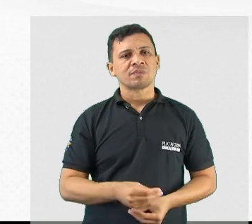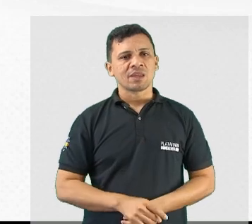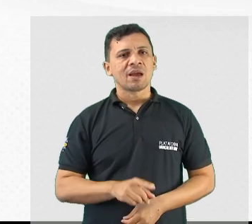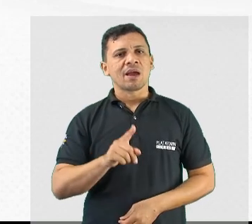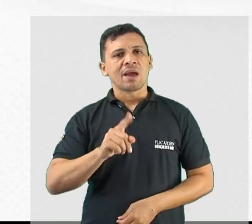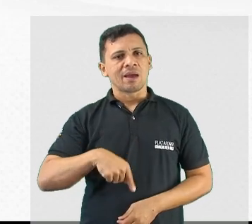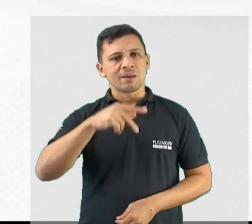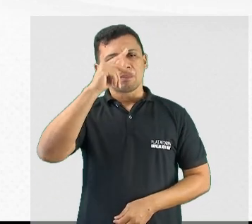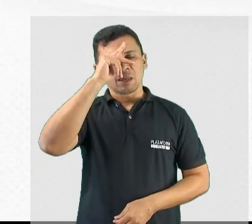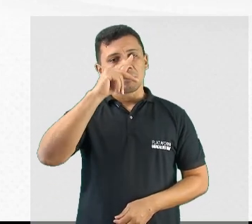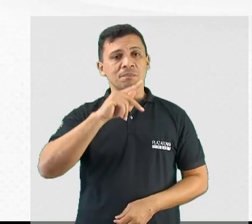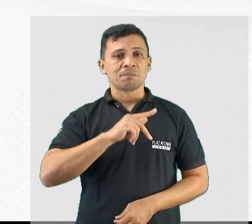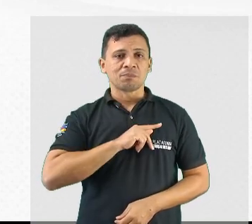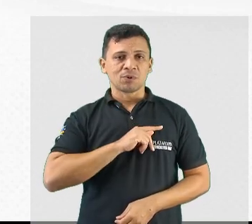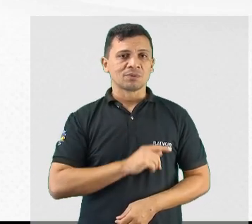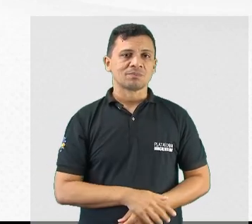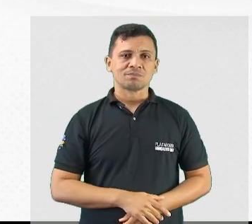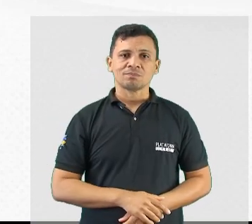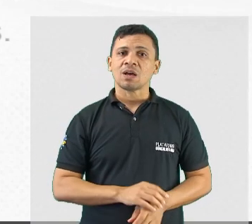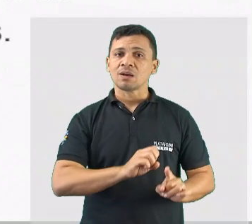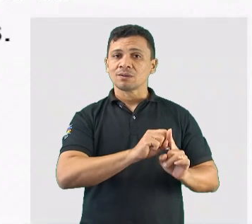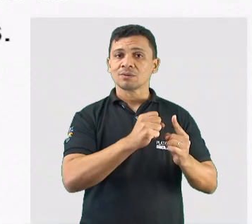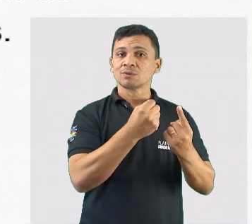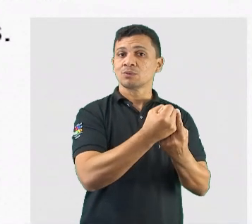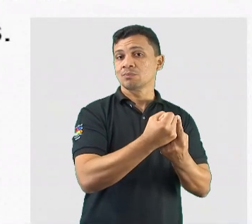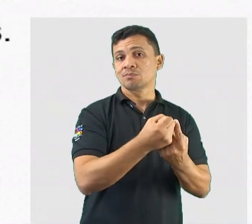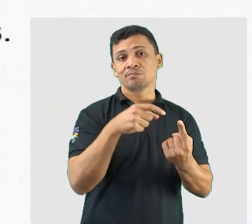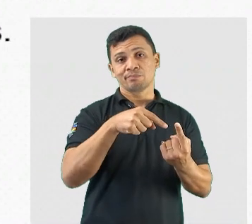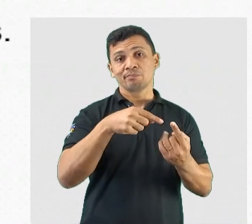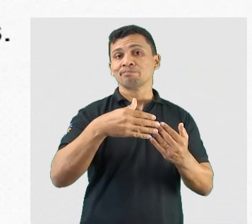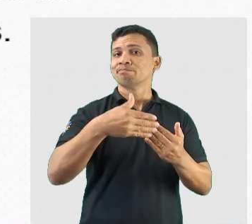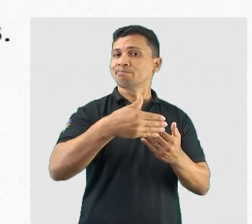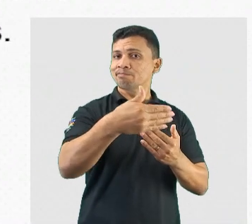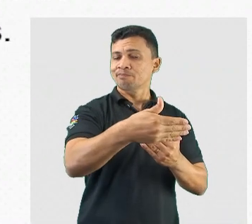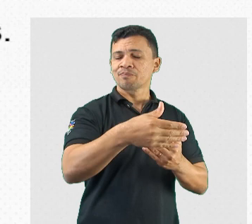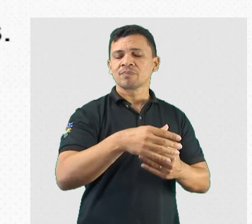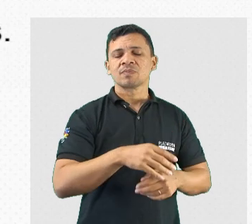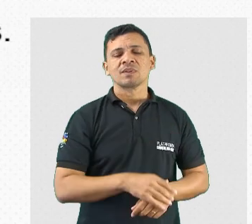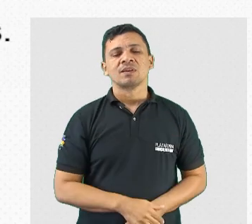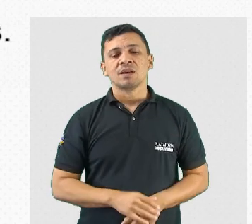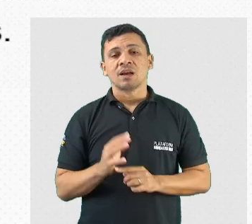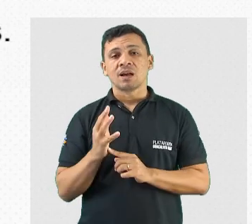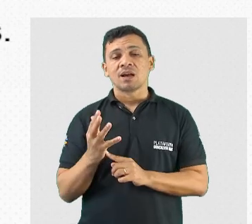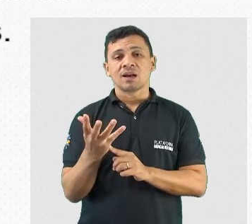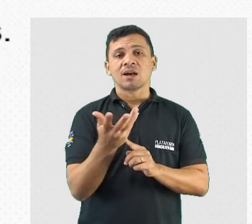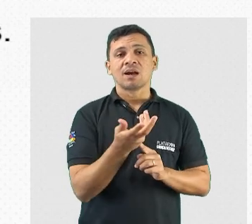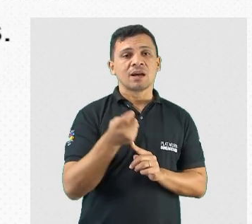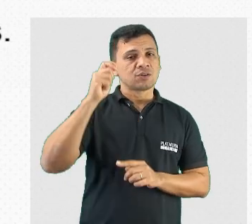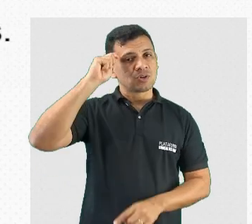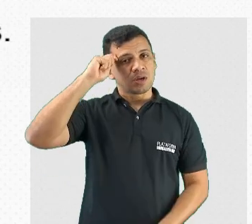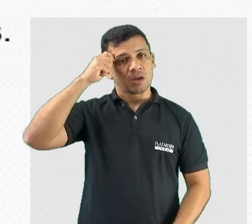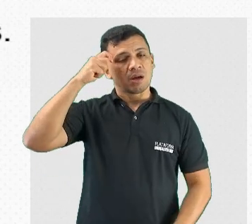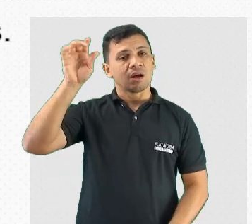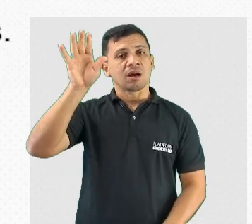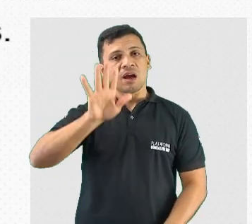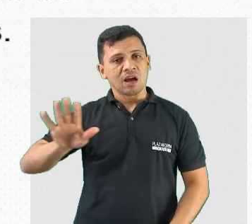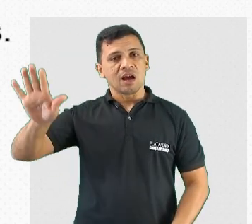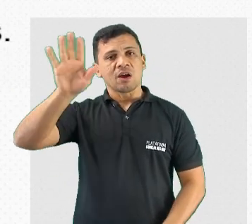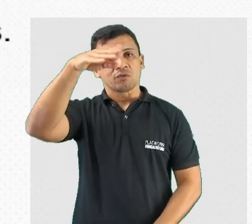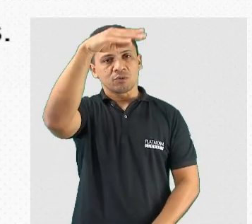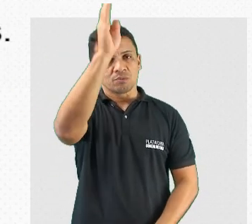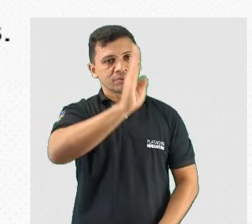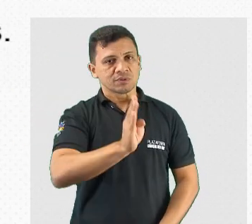pessoal antes de ser um processo social. O que a gente pode afirmar? Que a arte afro-brasileira, mesmo ela sendo um